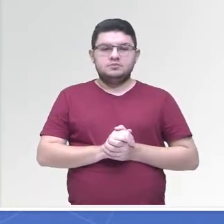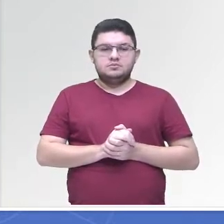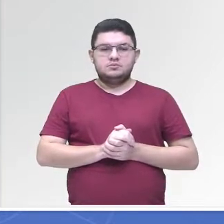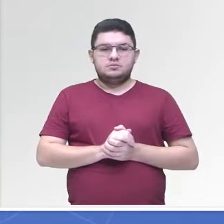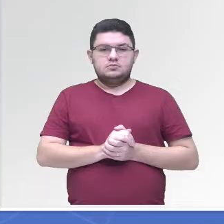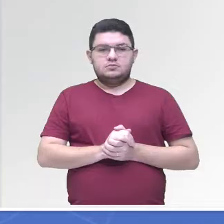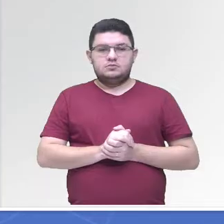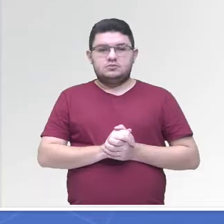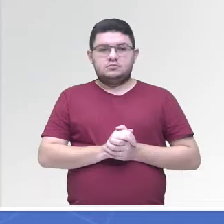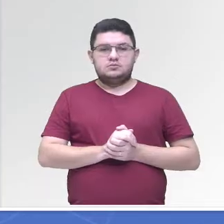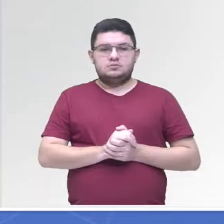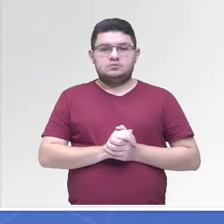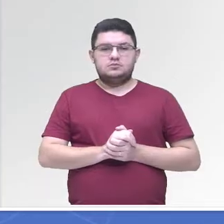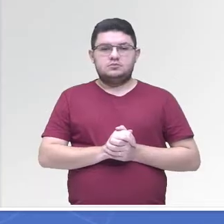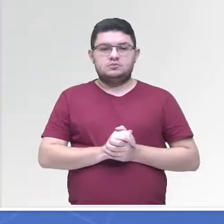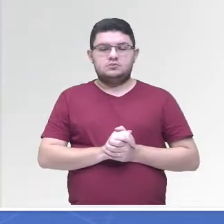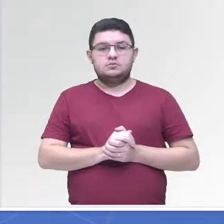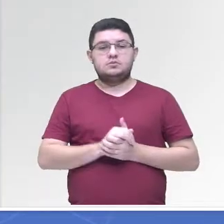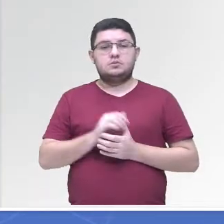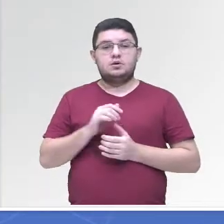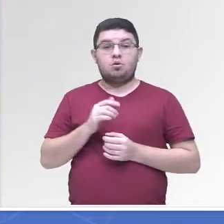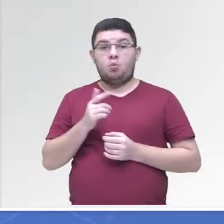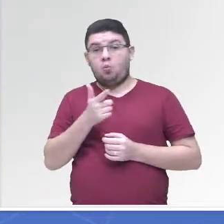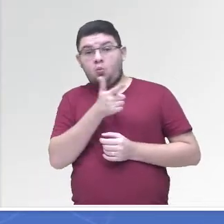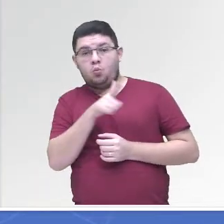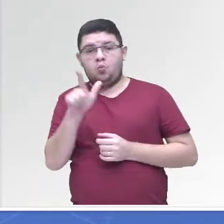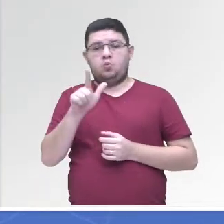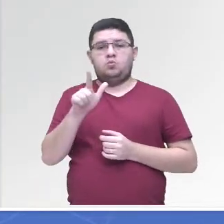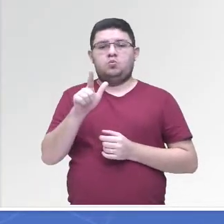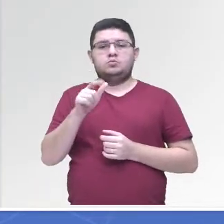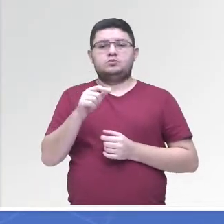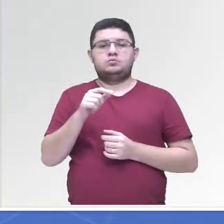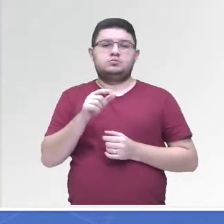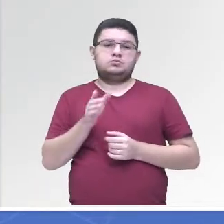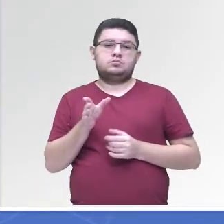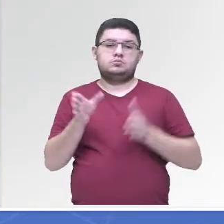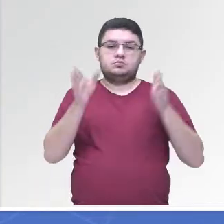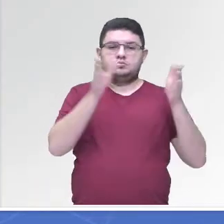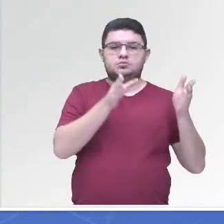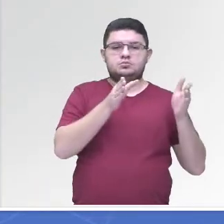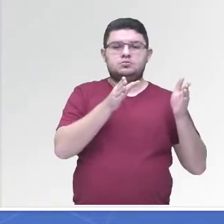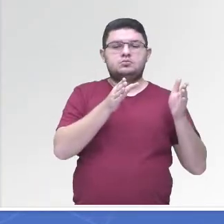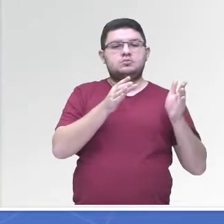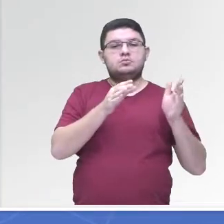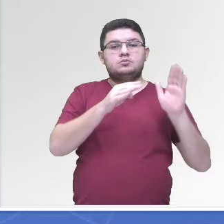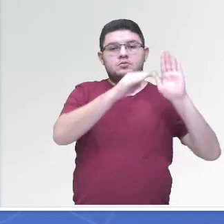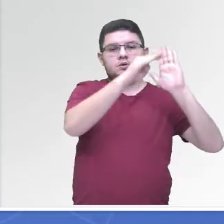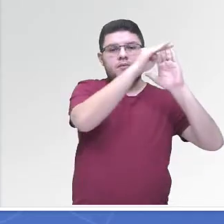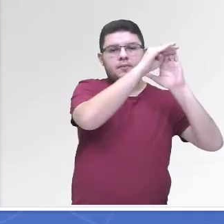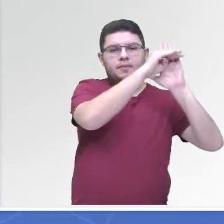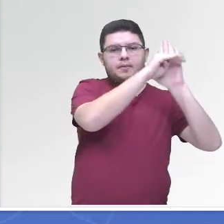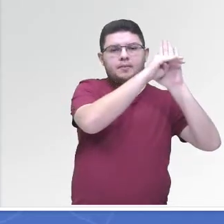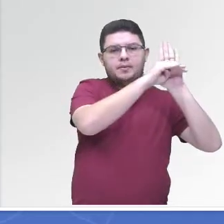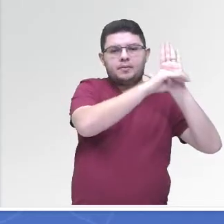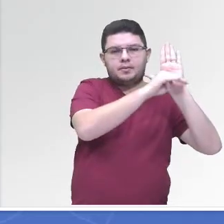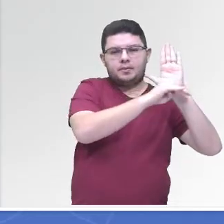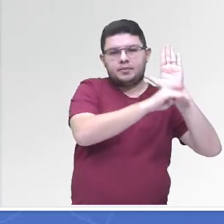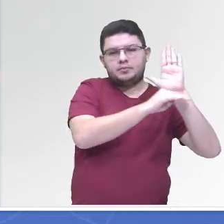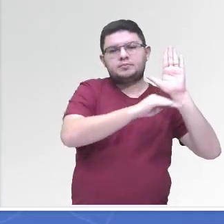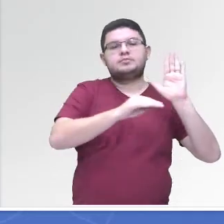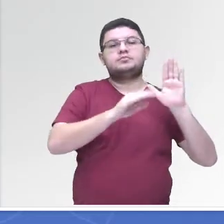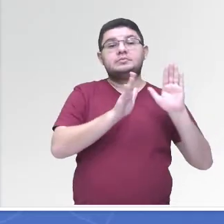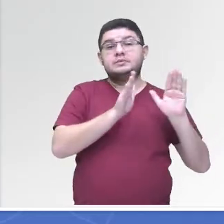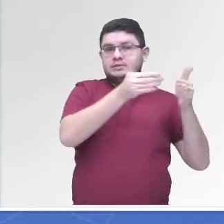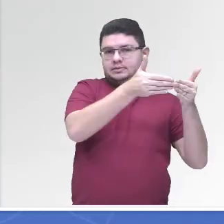tá? Enquanto que nas específicas eu trouxe também mais algumas, como a cor, o odor, o